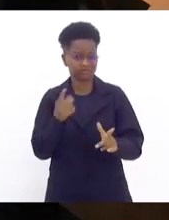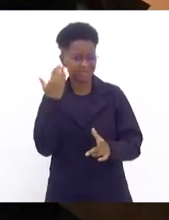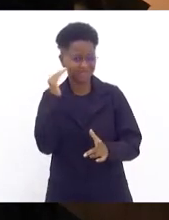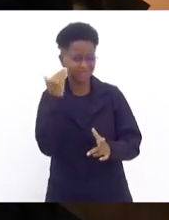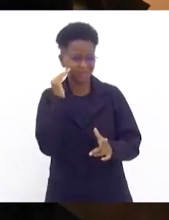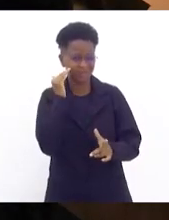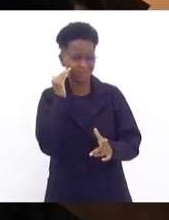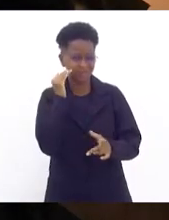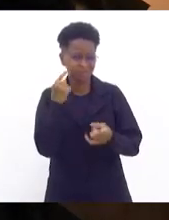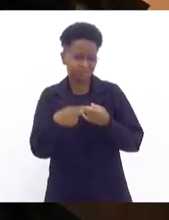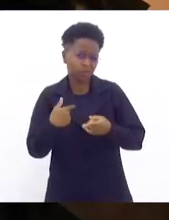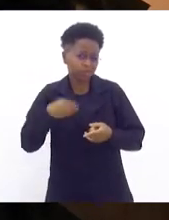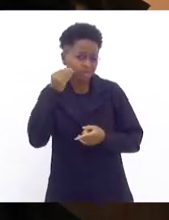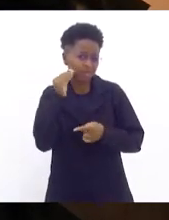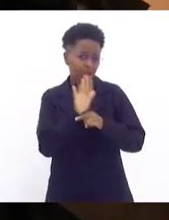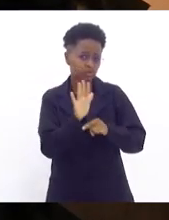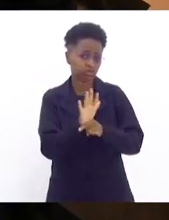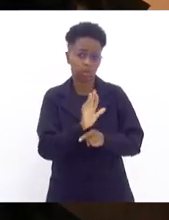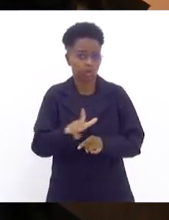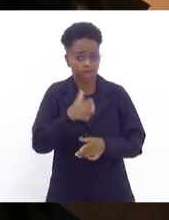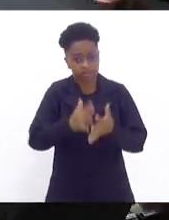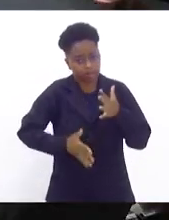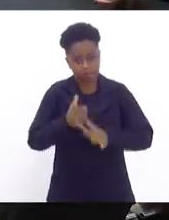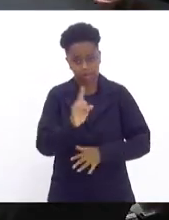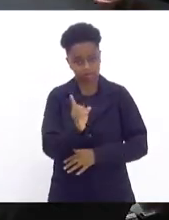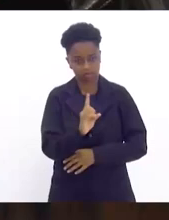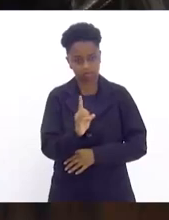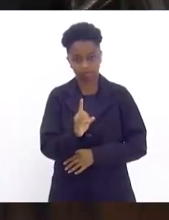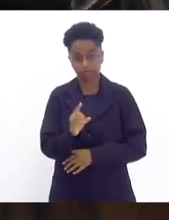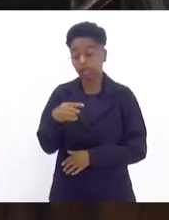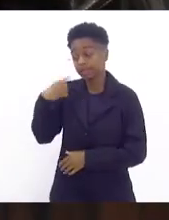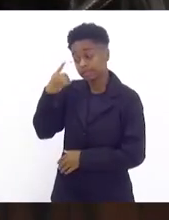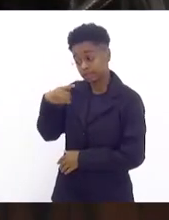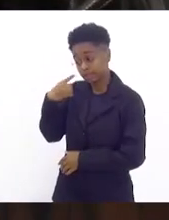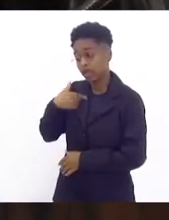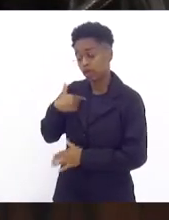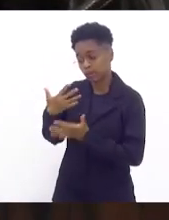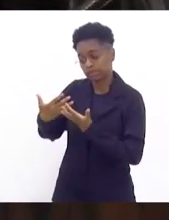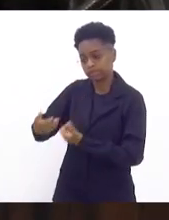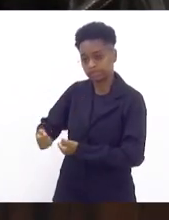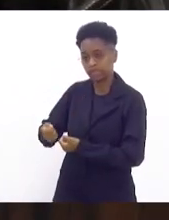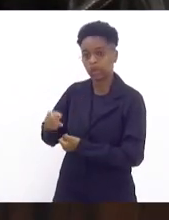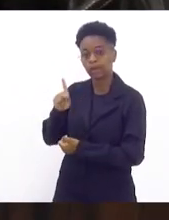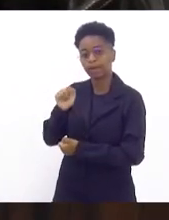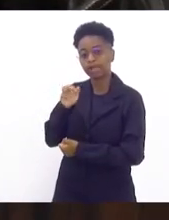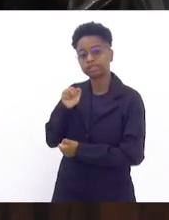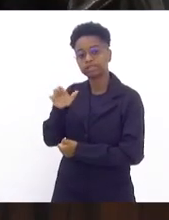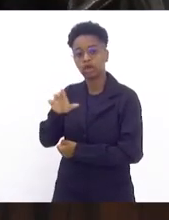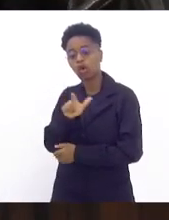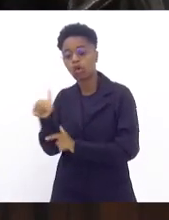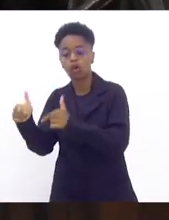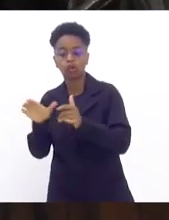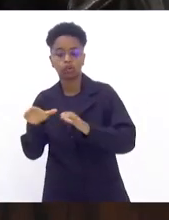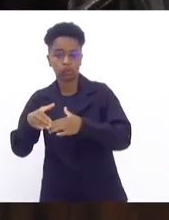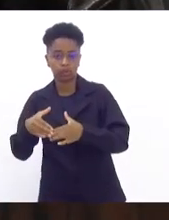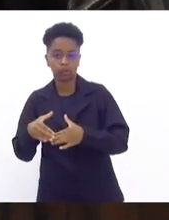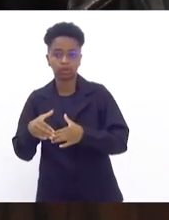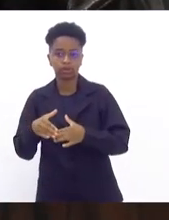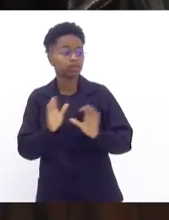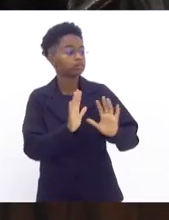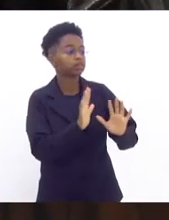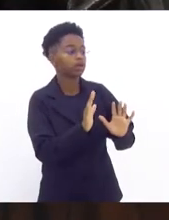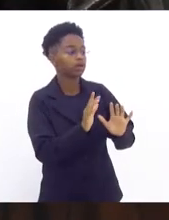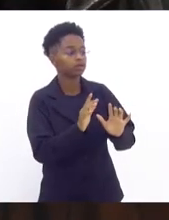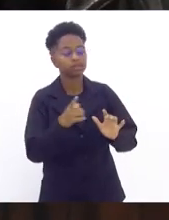Eu estou querendo ajudar, não estou querendo... Deputado Luiz Paulo, eu vou colher os pareceres das demais comissões, que esse não, projeto está recebeu nas,